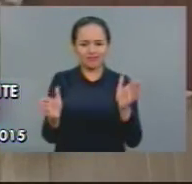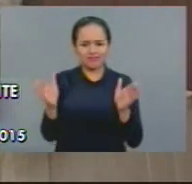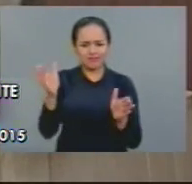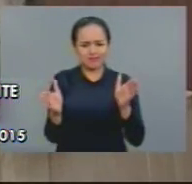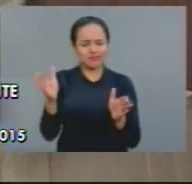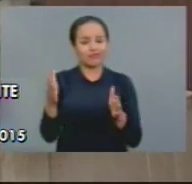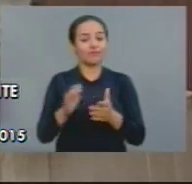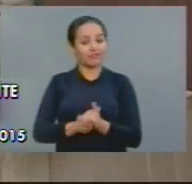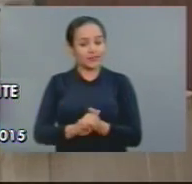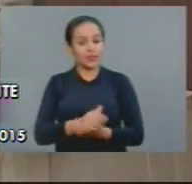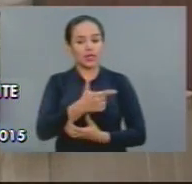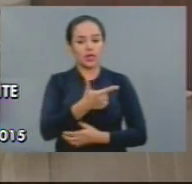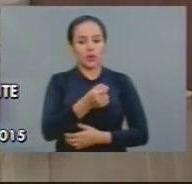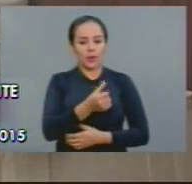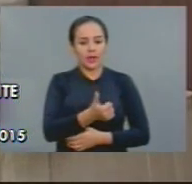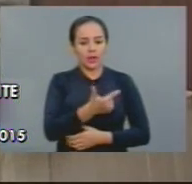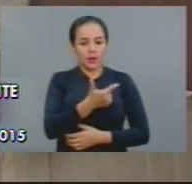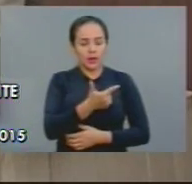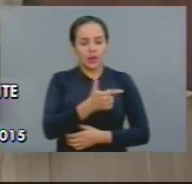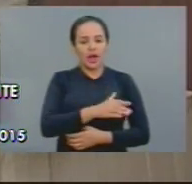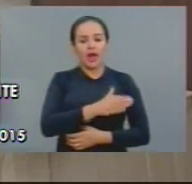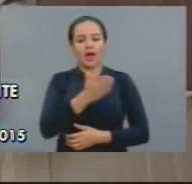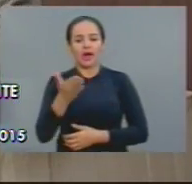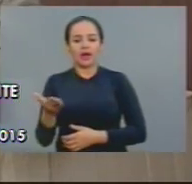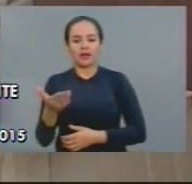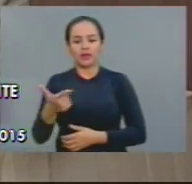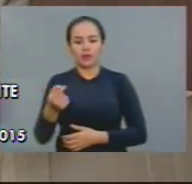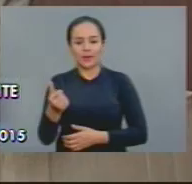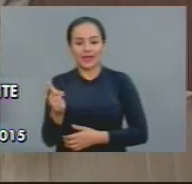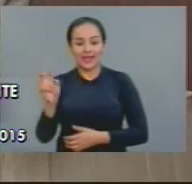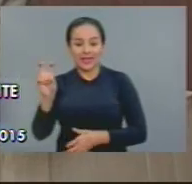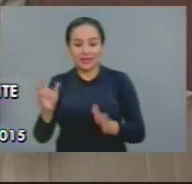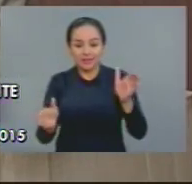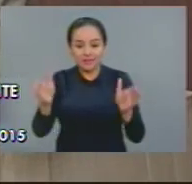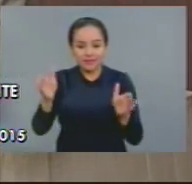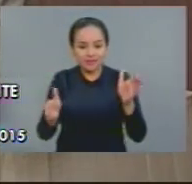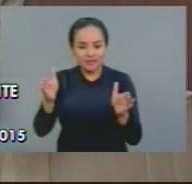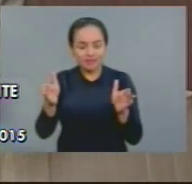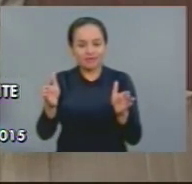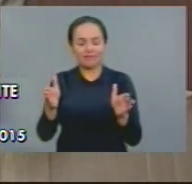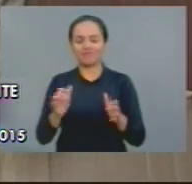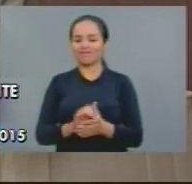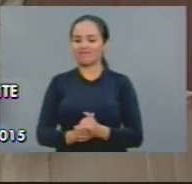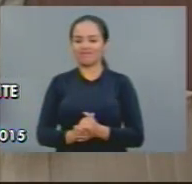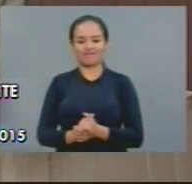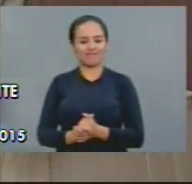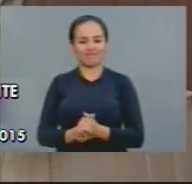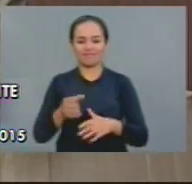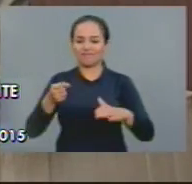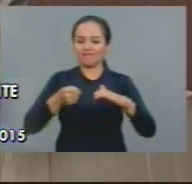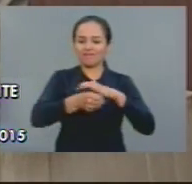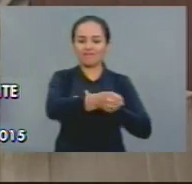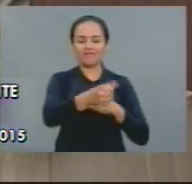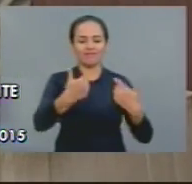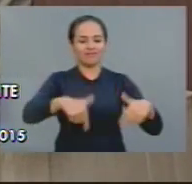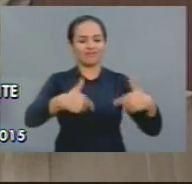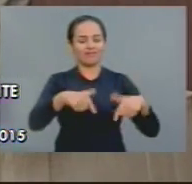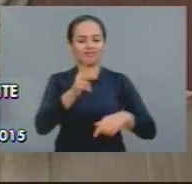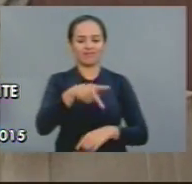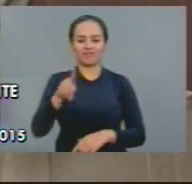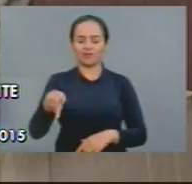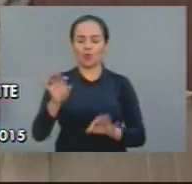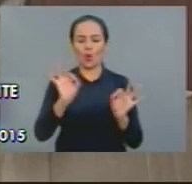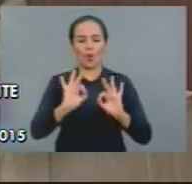De 2012, Camilo Santana até agora não chamou nenhum destes